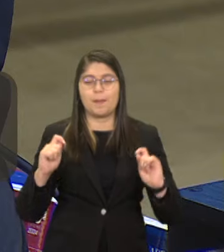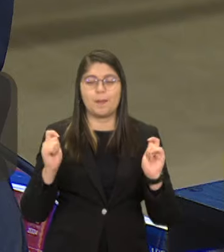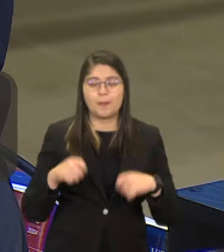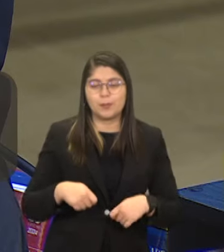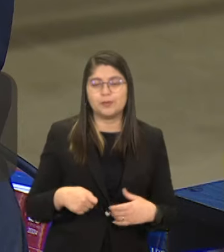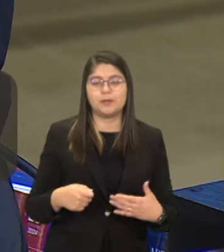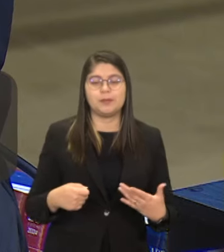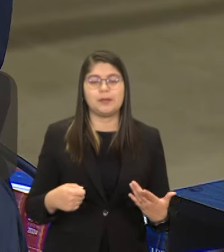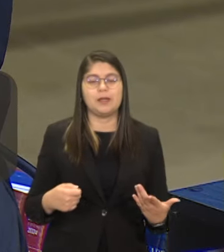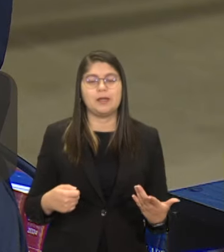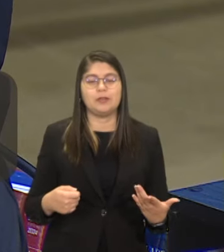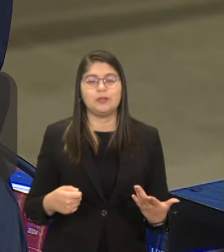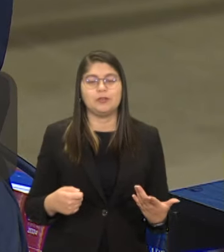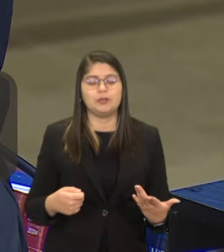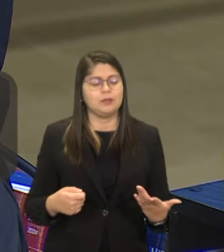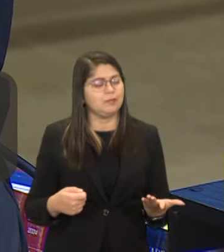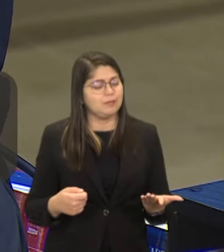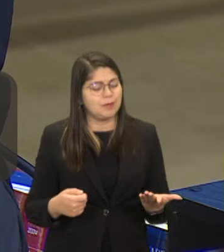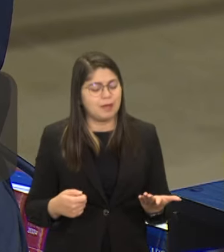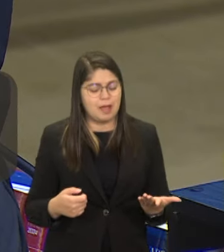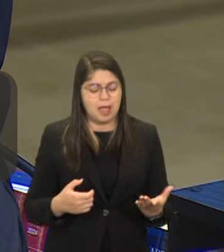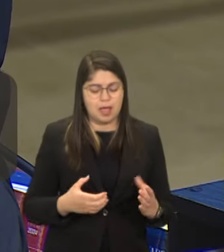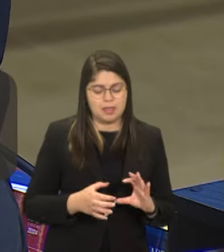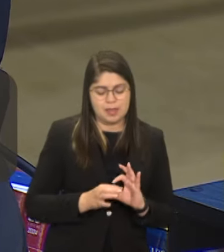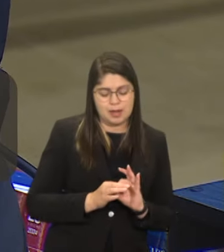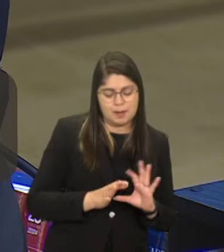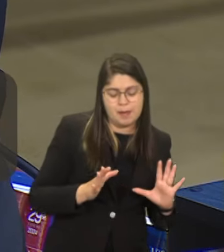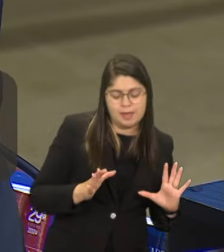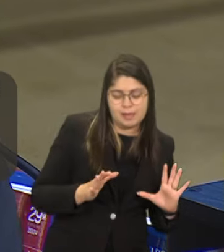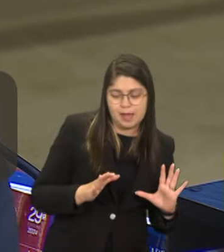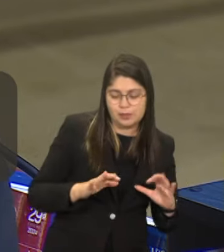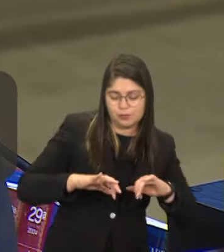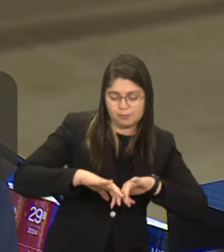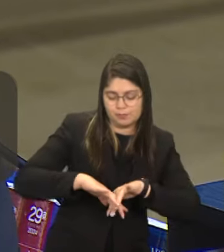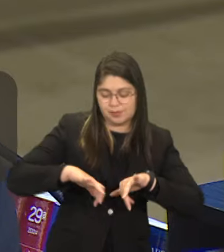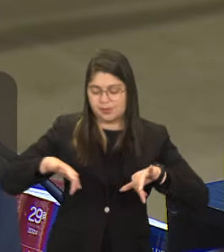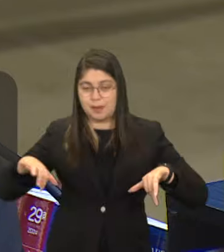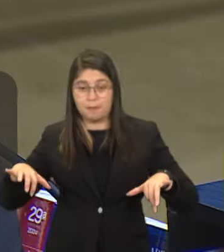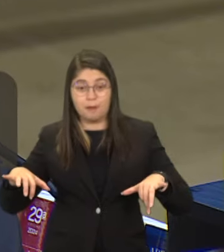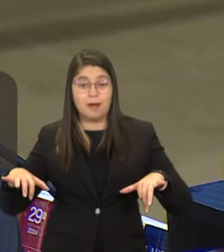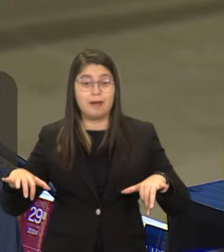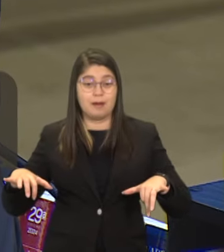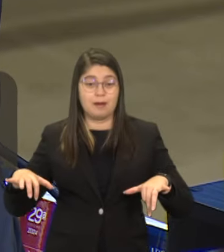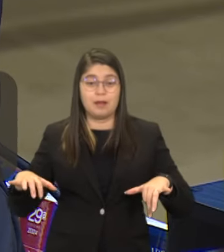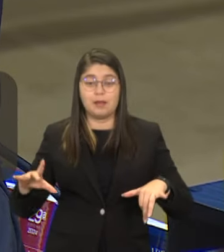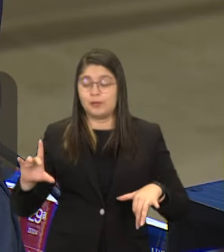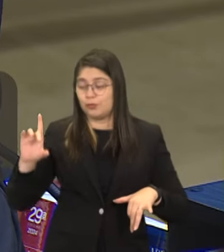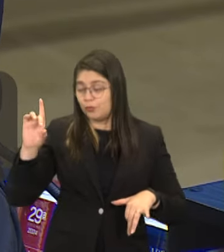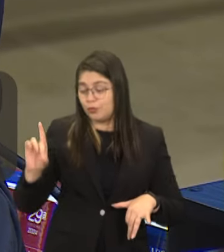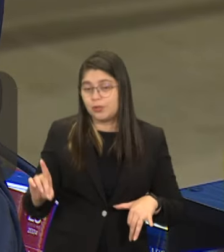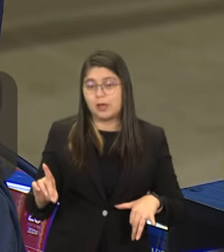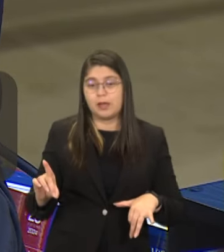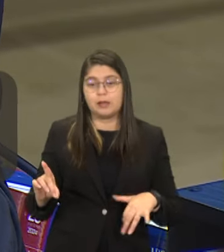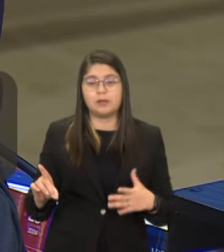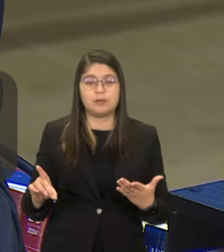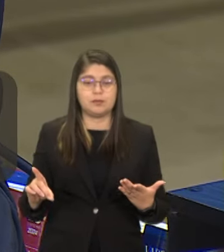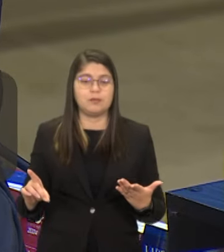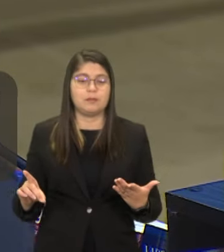de extrair a liberdade do conjunto ou do feixe de direitos que marcam a